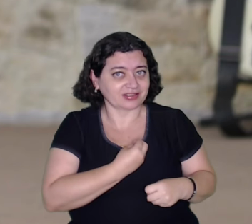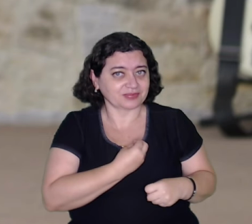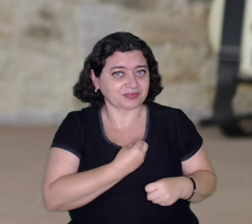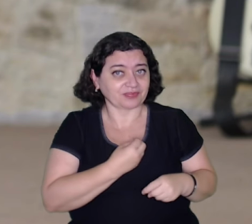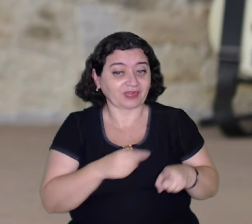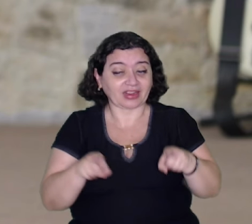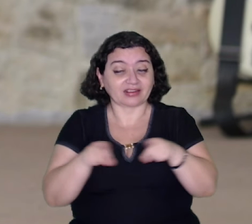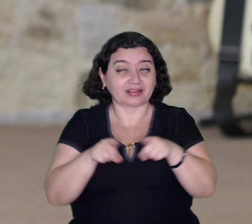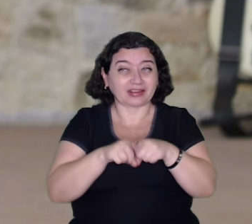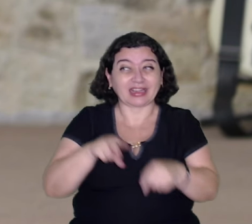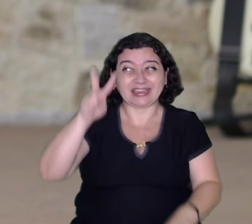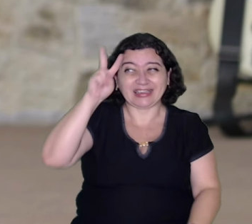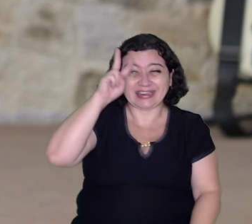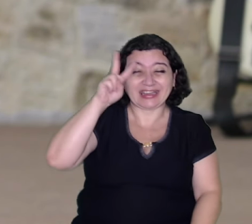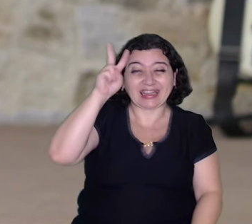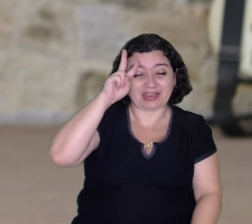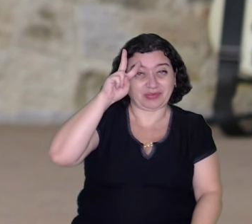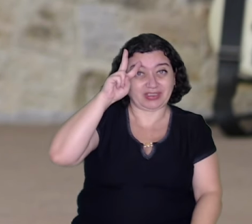mas ele lembra.